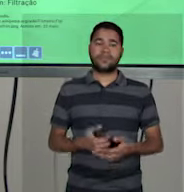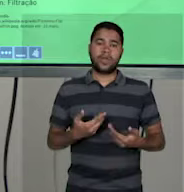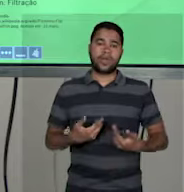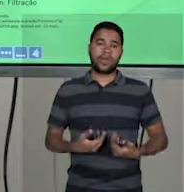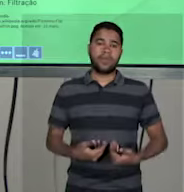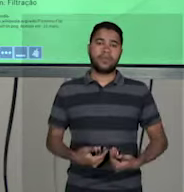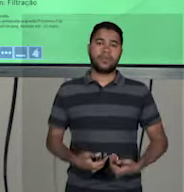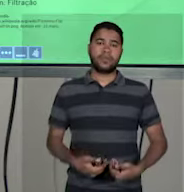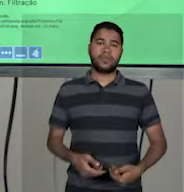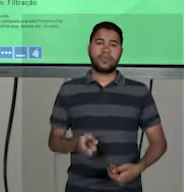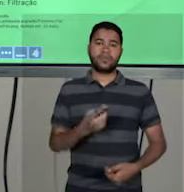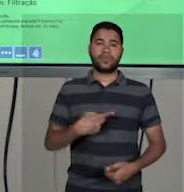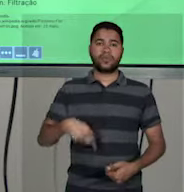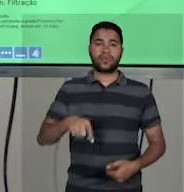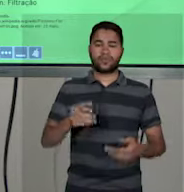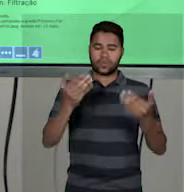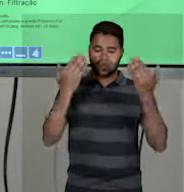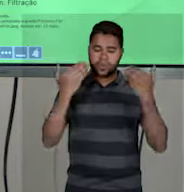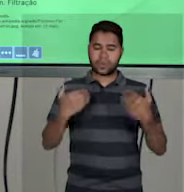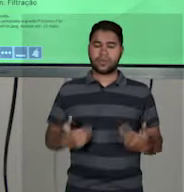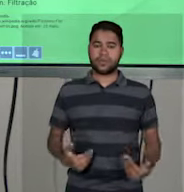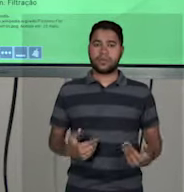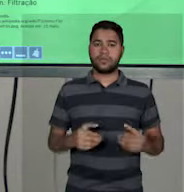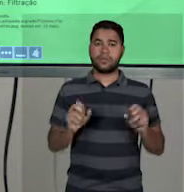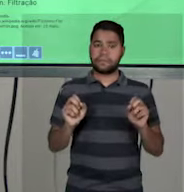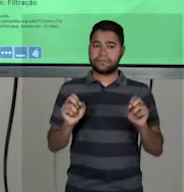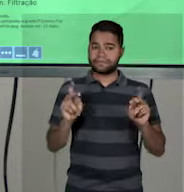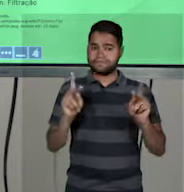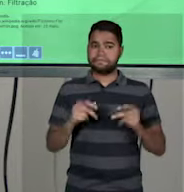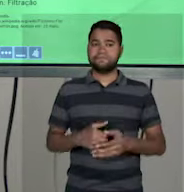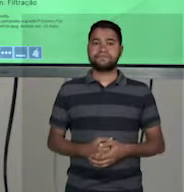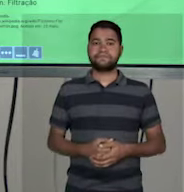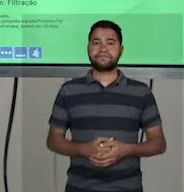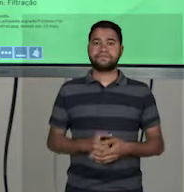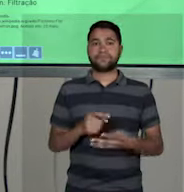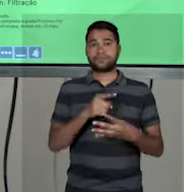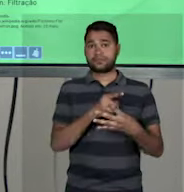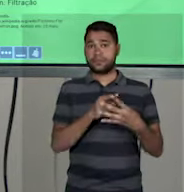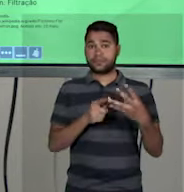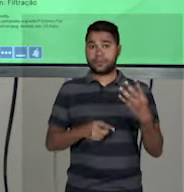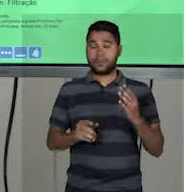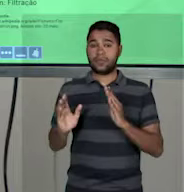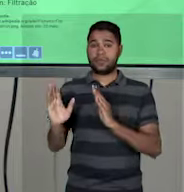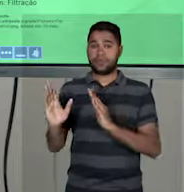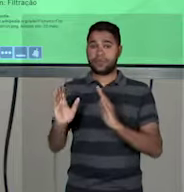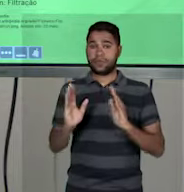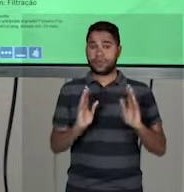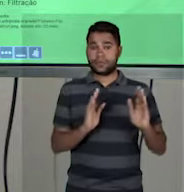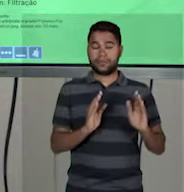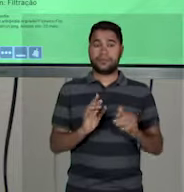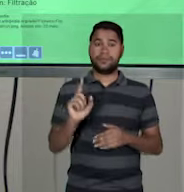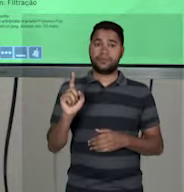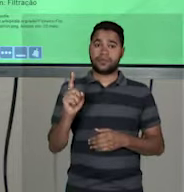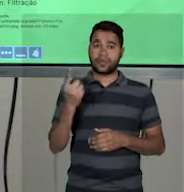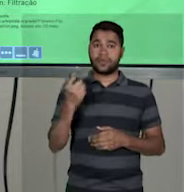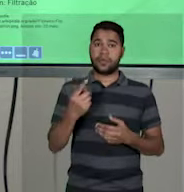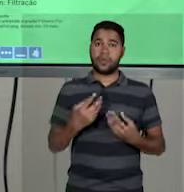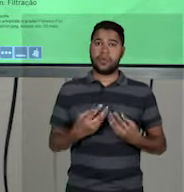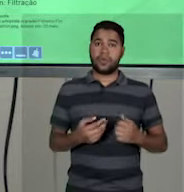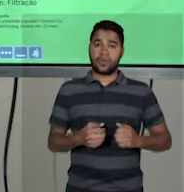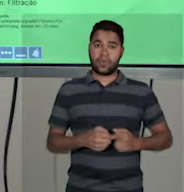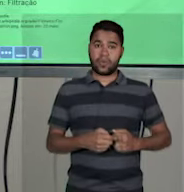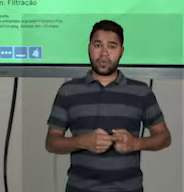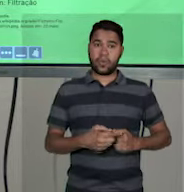eliminado, né, do nosso organismo, ok? Então, são 4 fases. Primeira, filtrado, né,